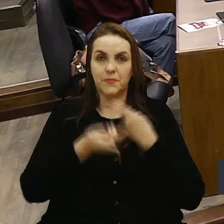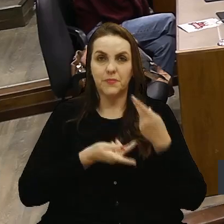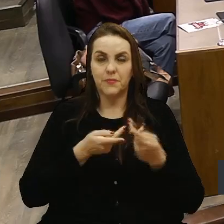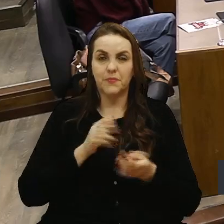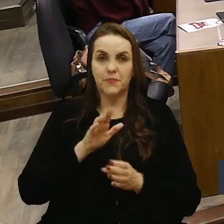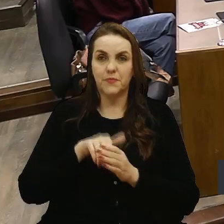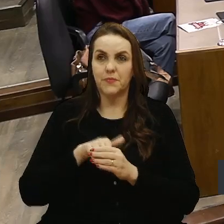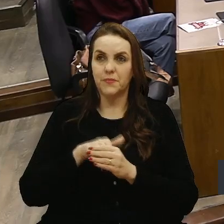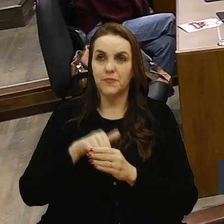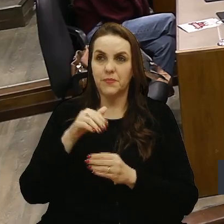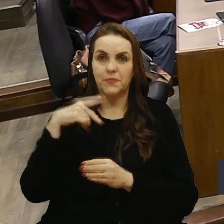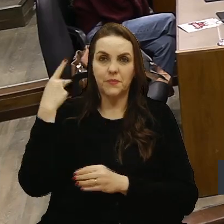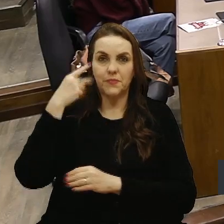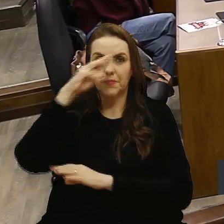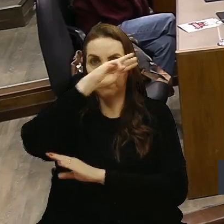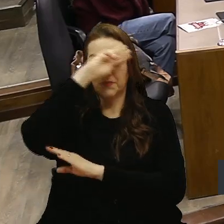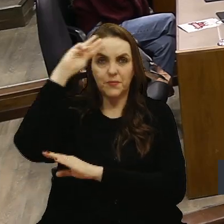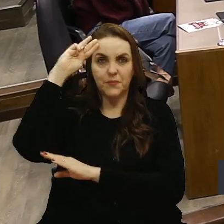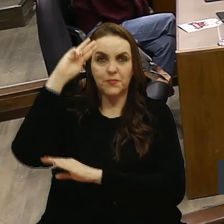Paulinho.